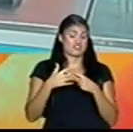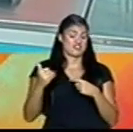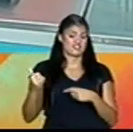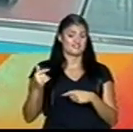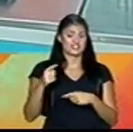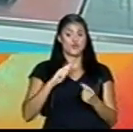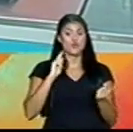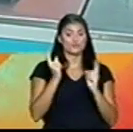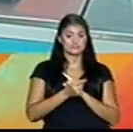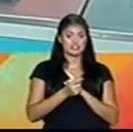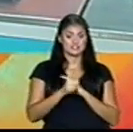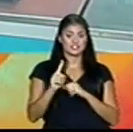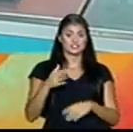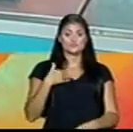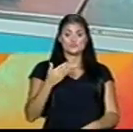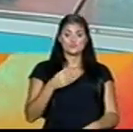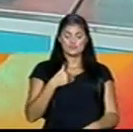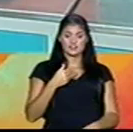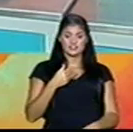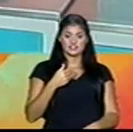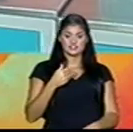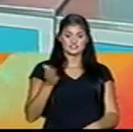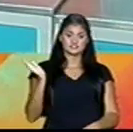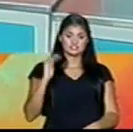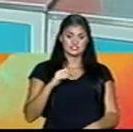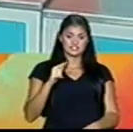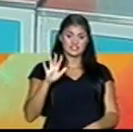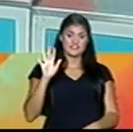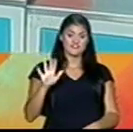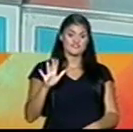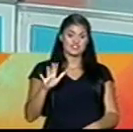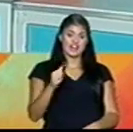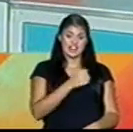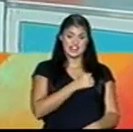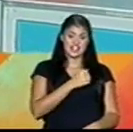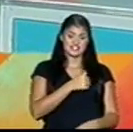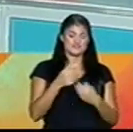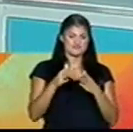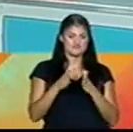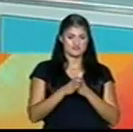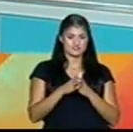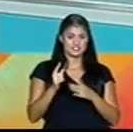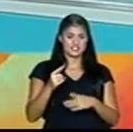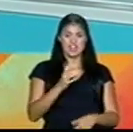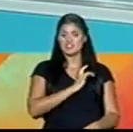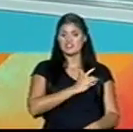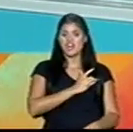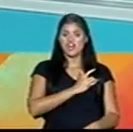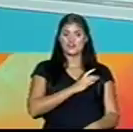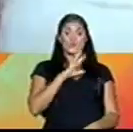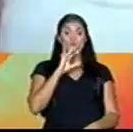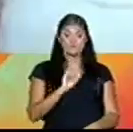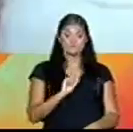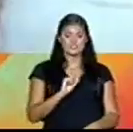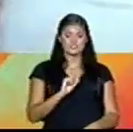é ao contrário, ele não me queria deixar trazer quase nada hoje, que ele queria ficar tudo com ele em casa. Porque ele adora estas... Ah, e o seu filho? Sim, o meu